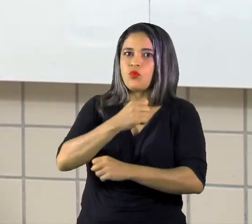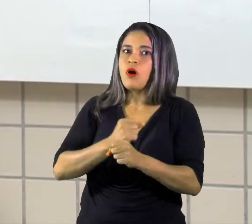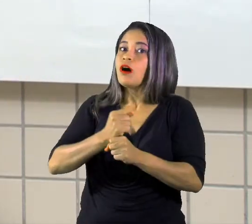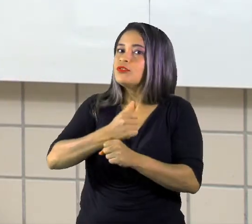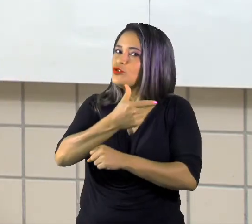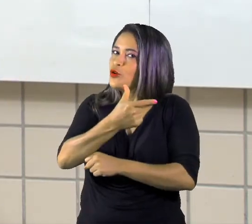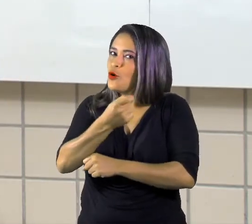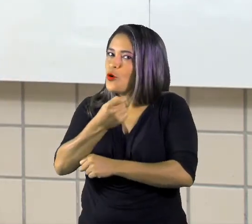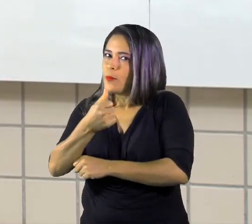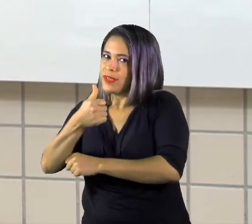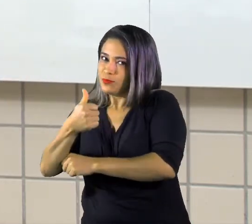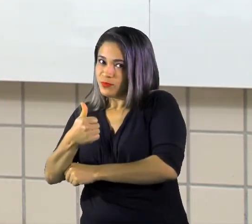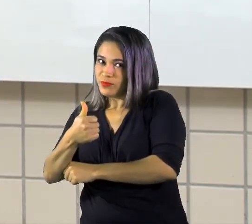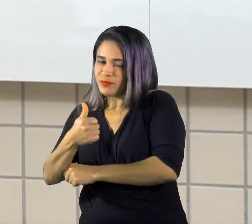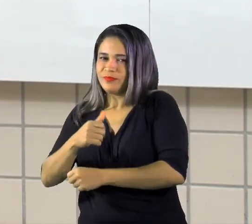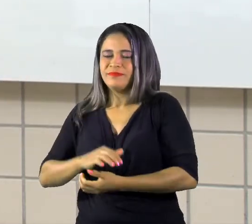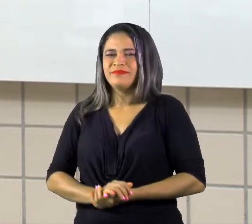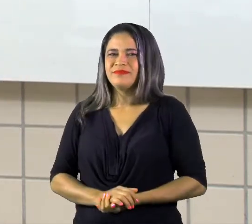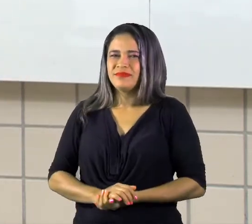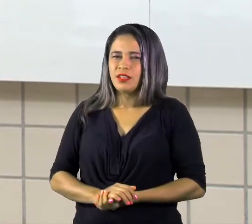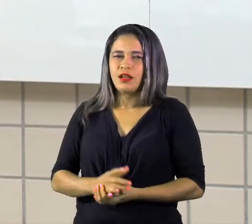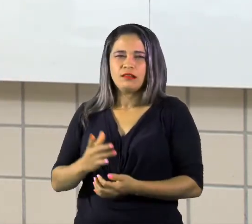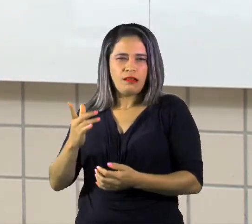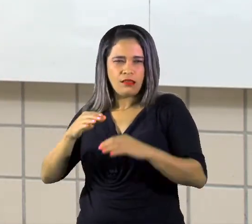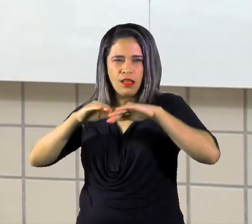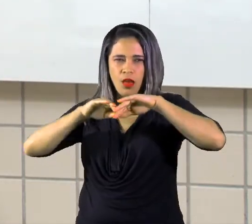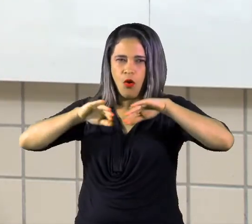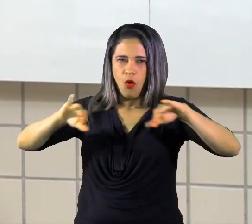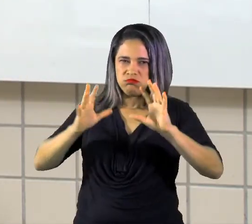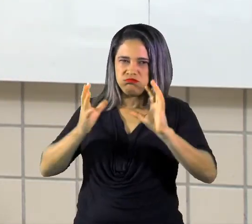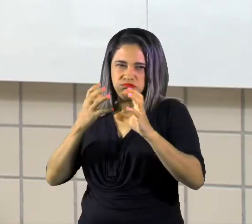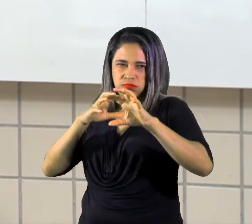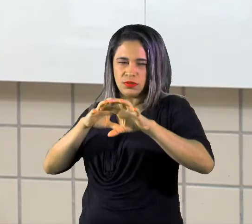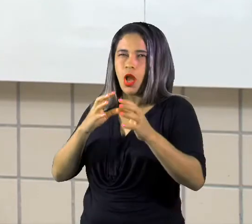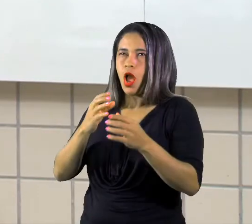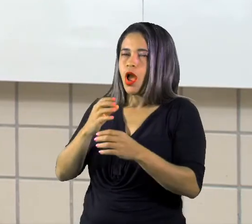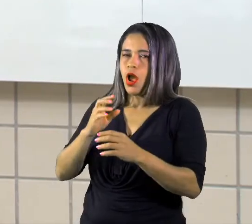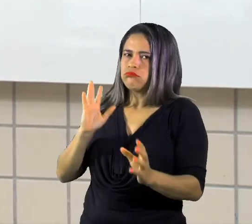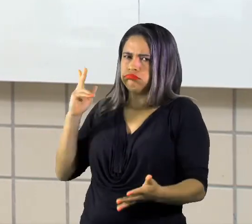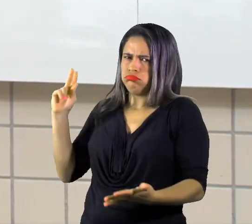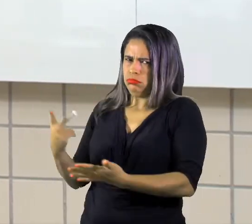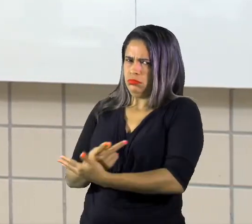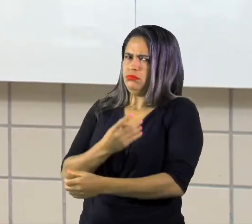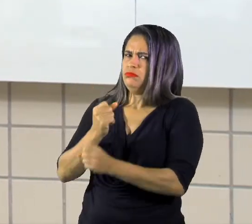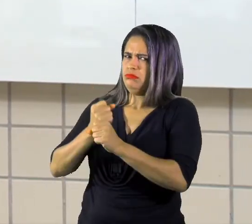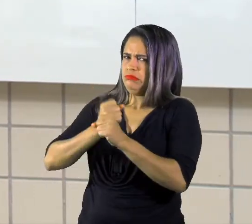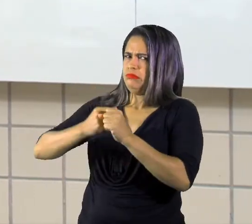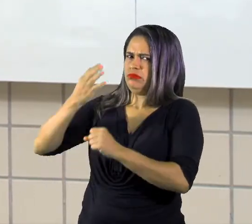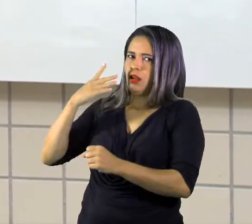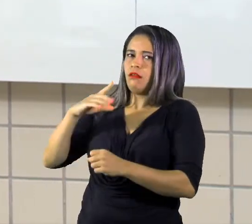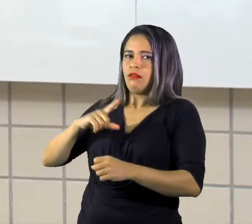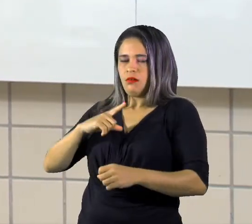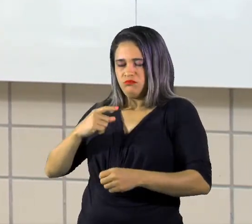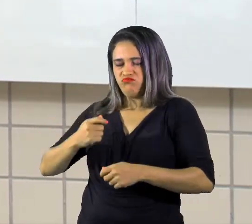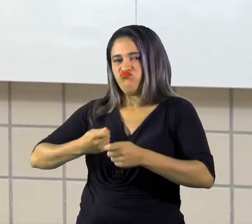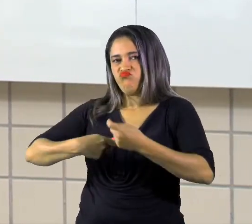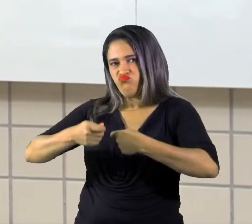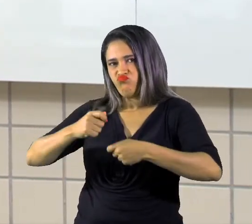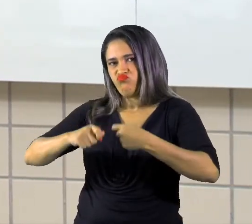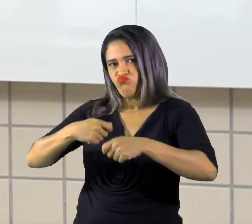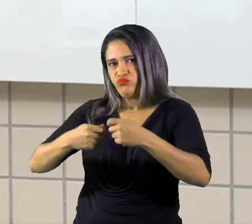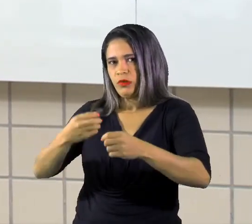essa guerra contra o terror, ela já acontece há muitos anos e ela gira bastante dinheiro dentro do